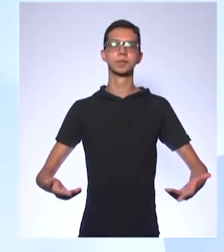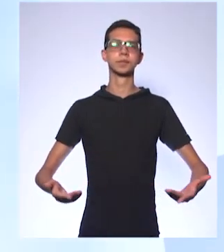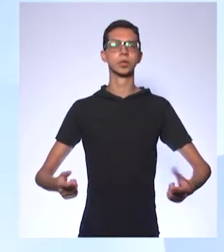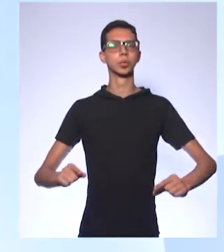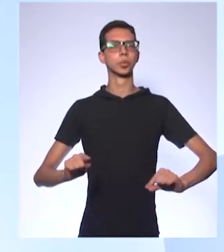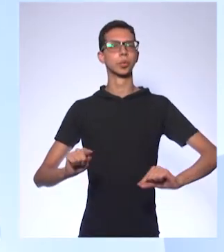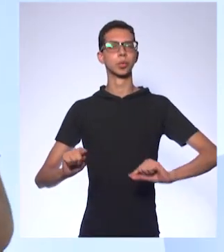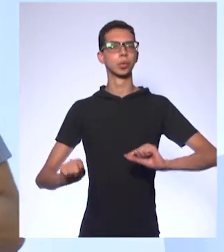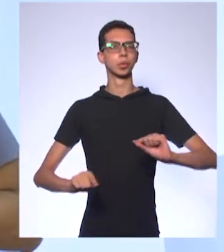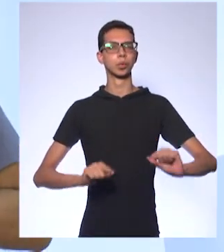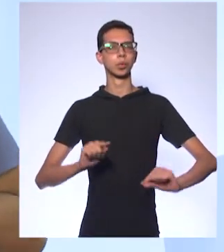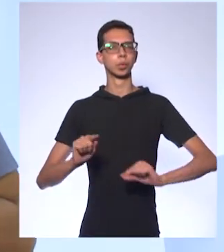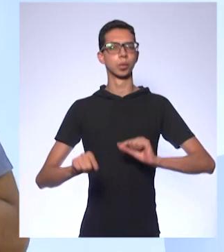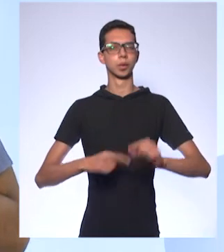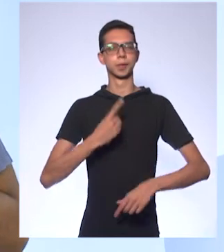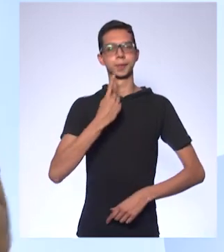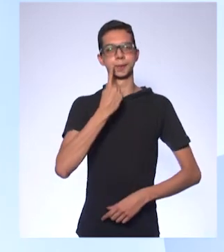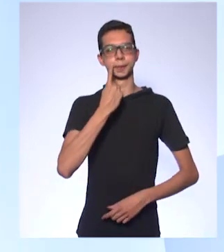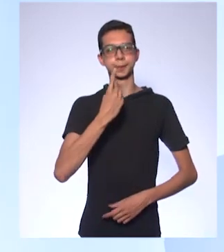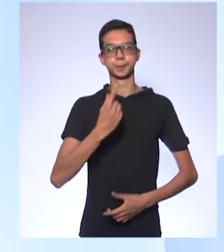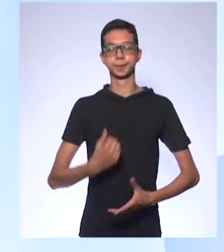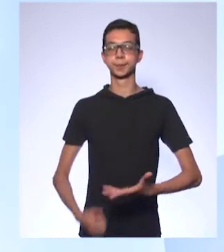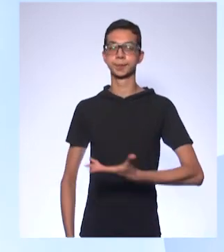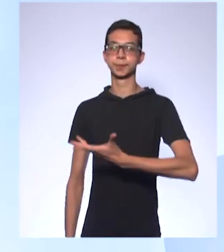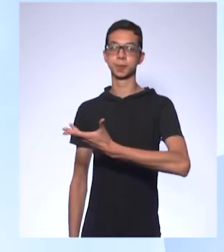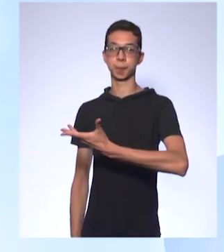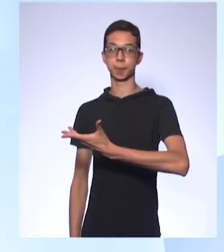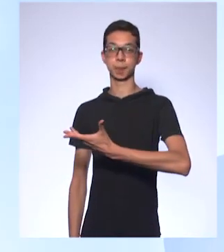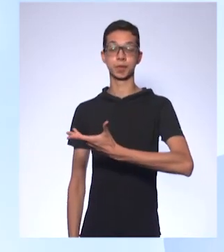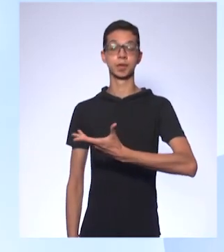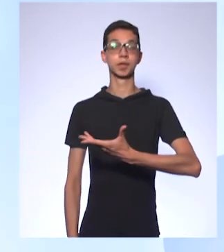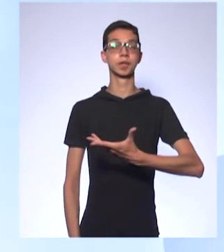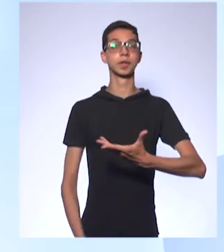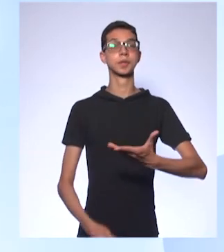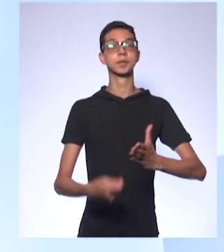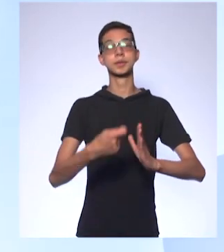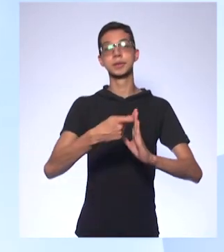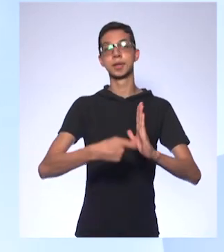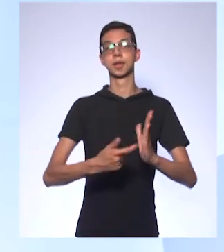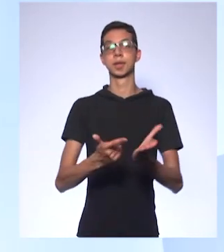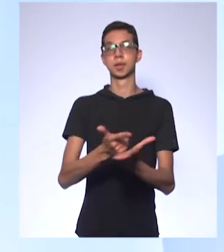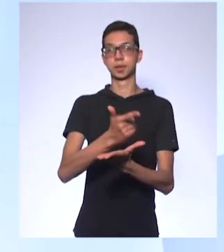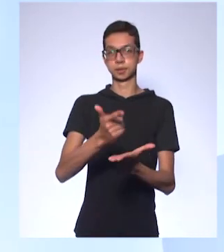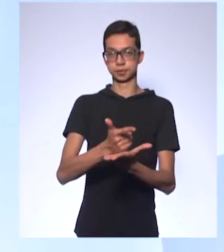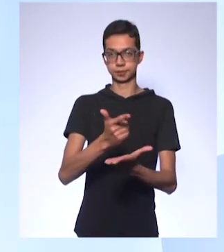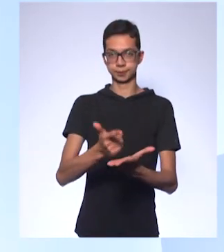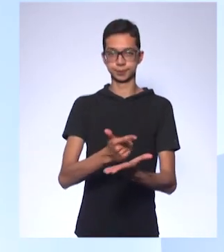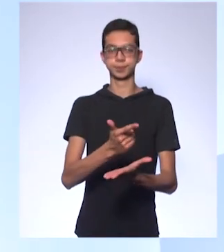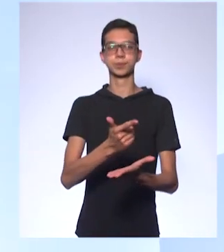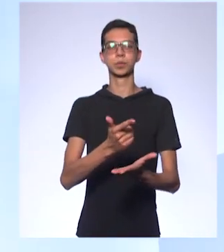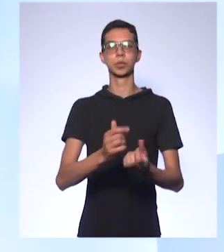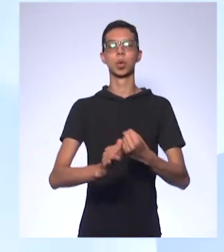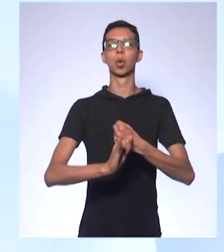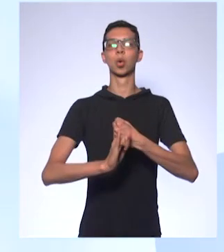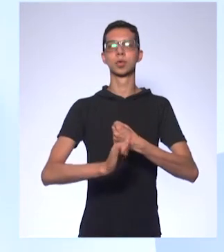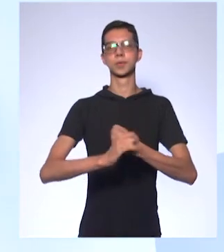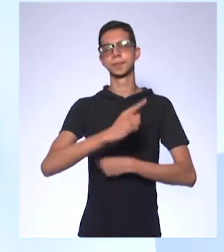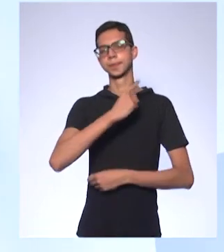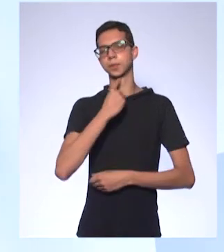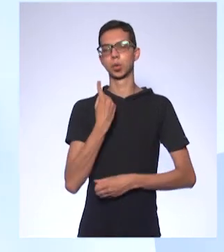Essa questão aí é um texto de literatura tirado de um livro, Crônica de uma Morte